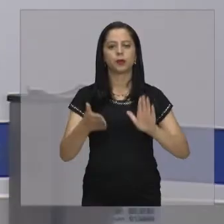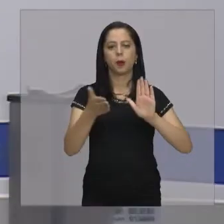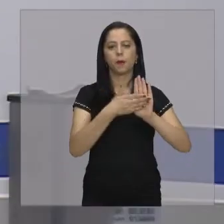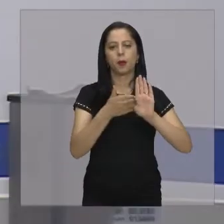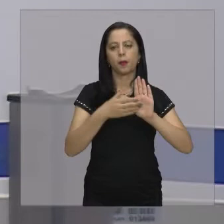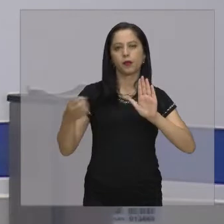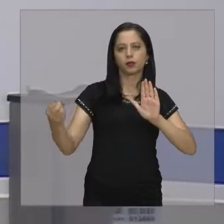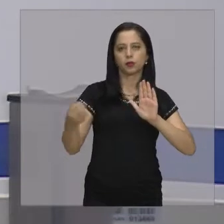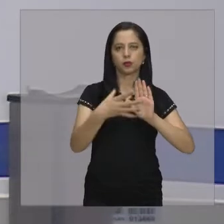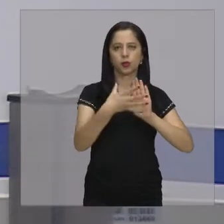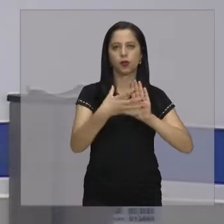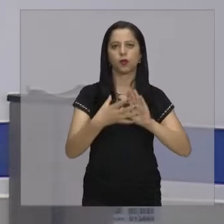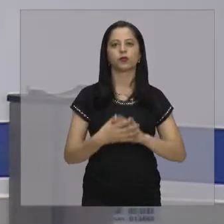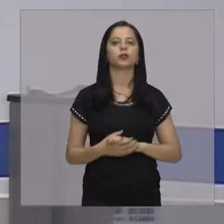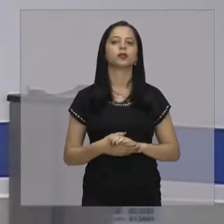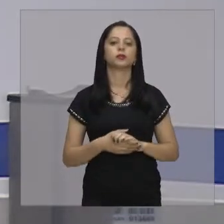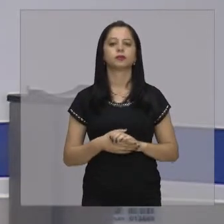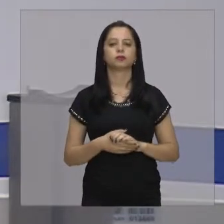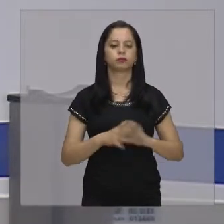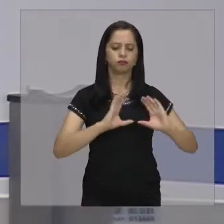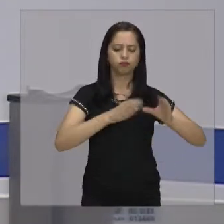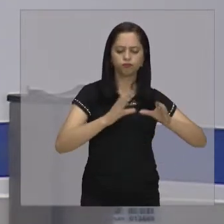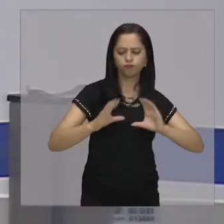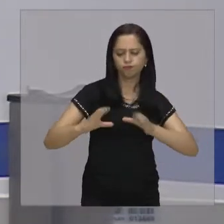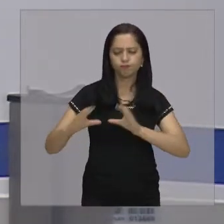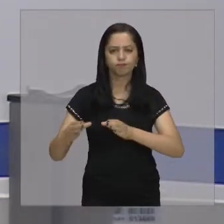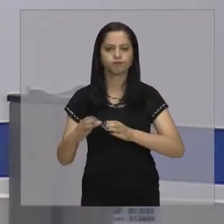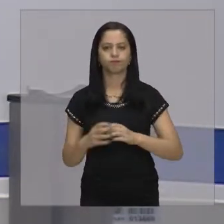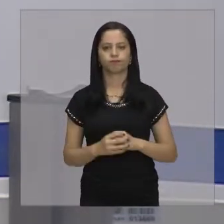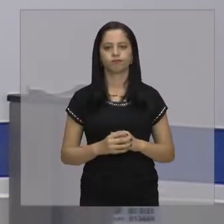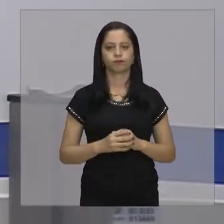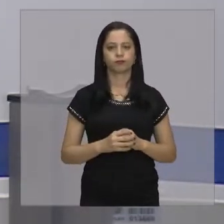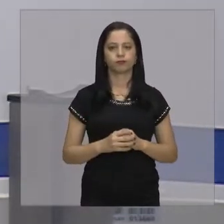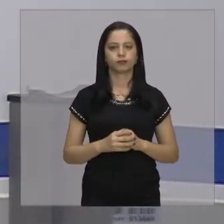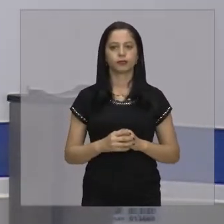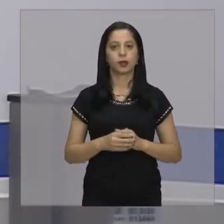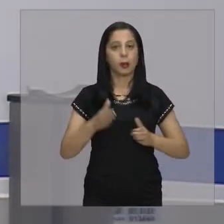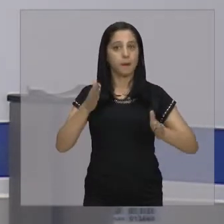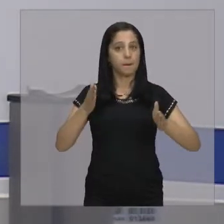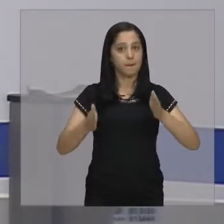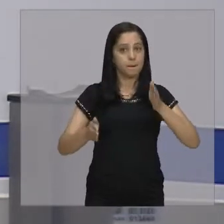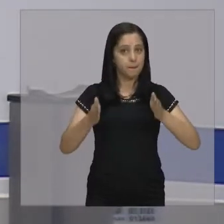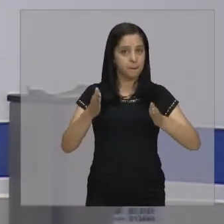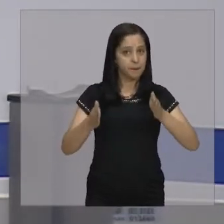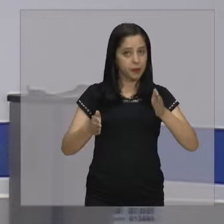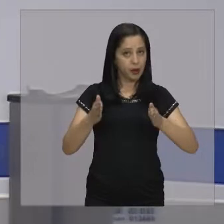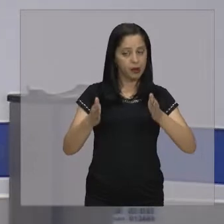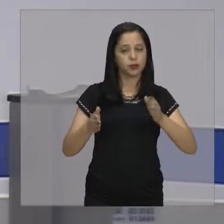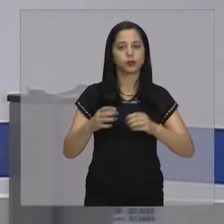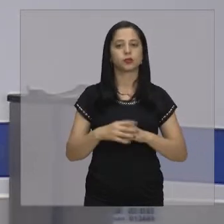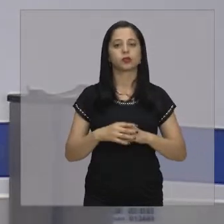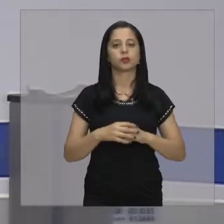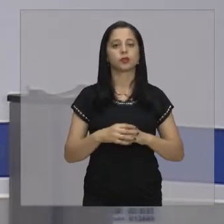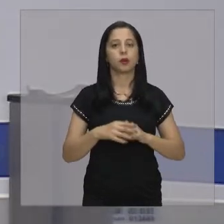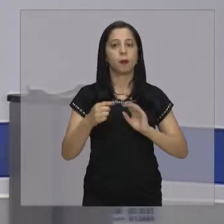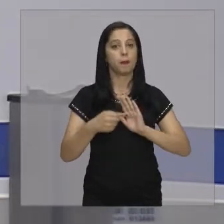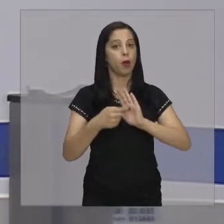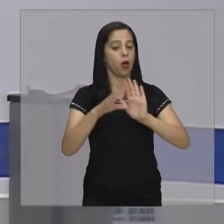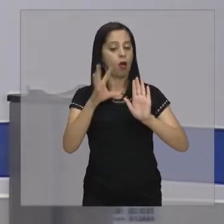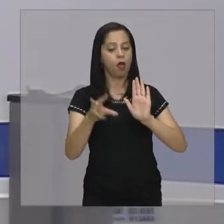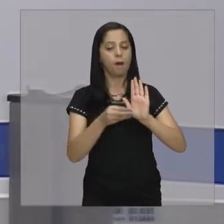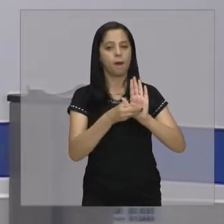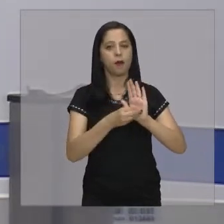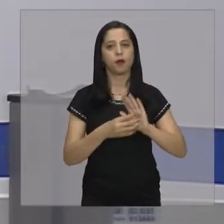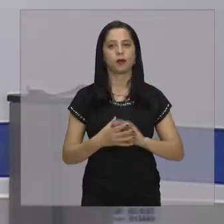Proposituras novas a serem lidas, designação das comissões permanentes, fixação dos respectivos prazos para apresentação de